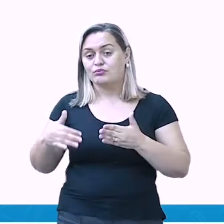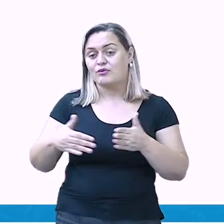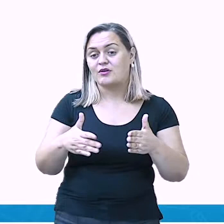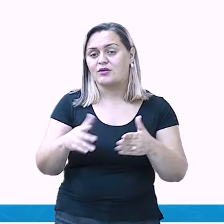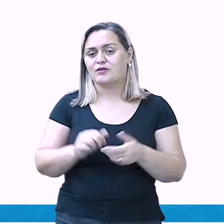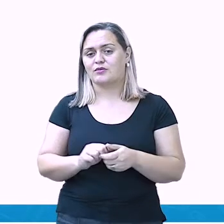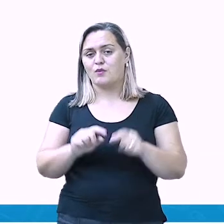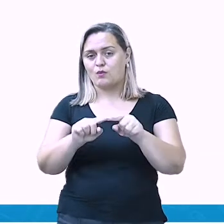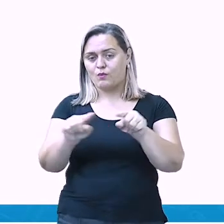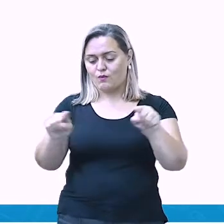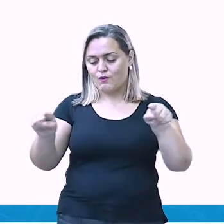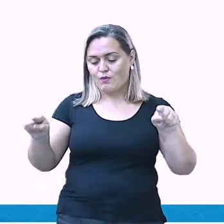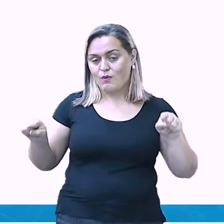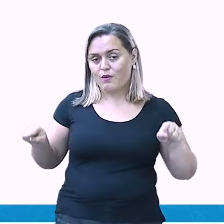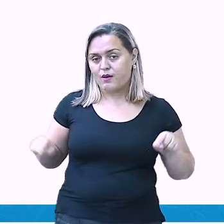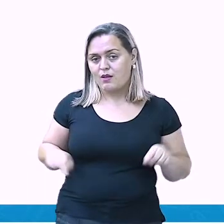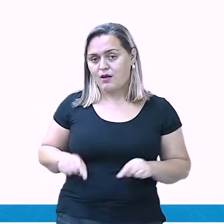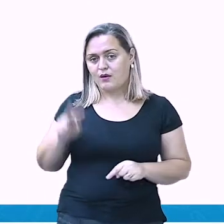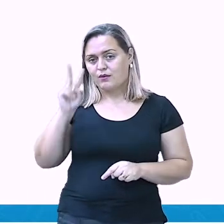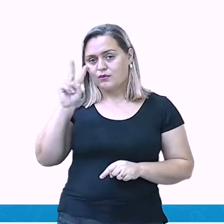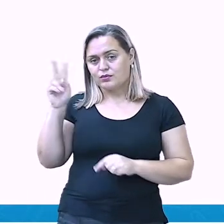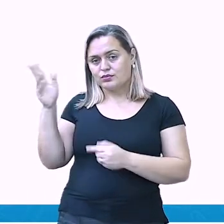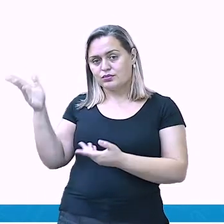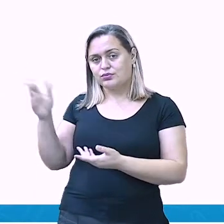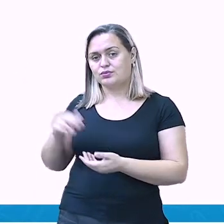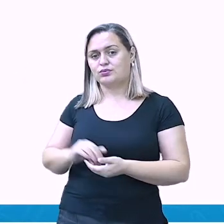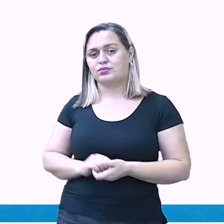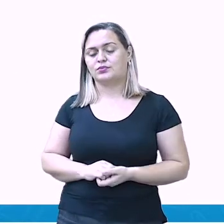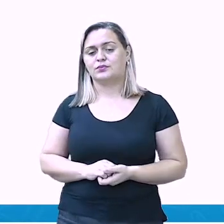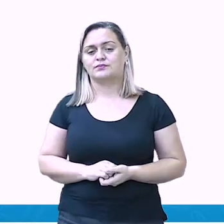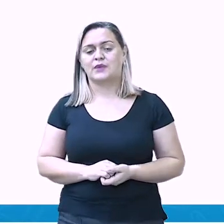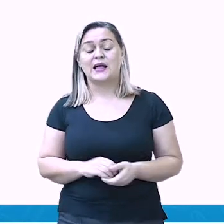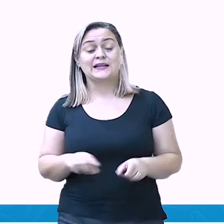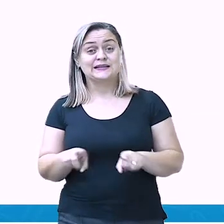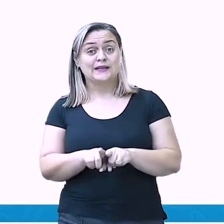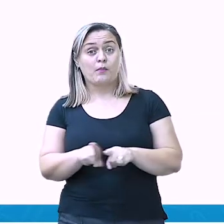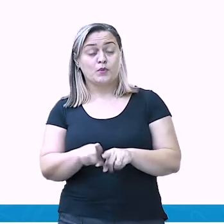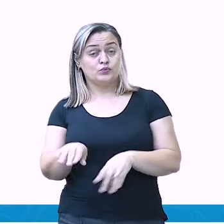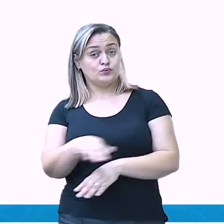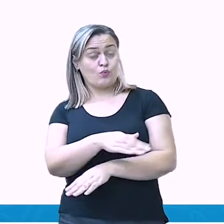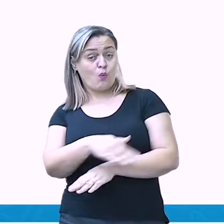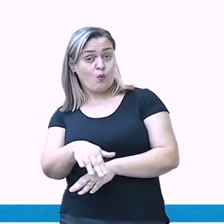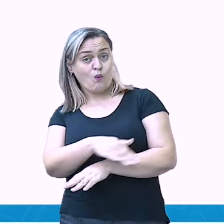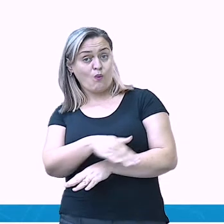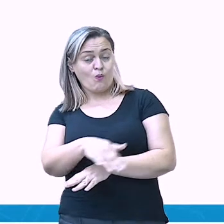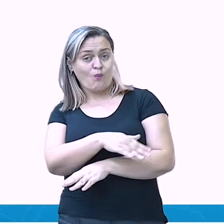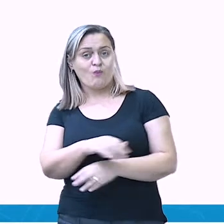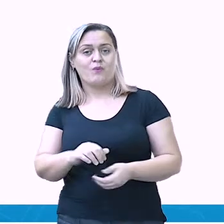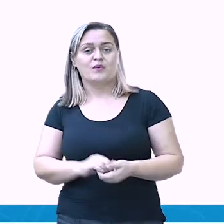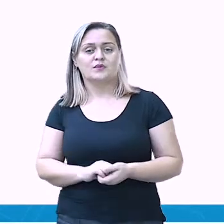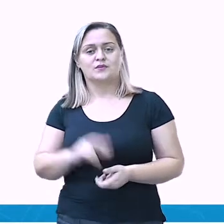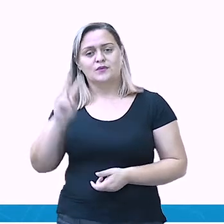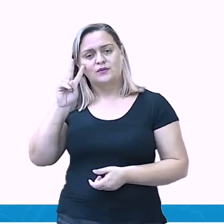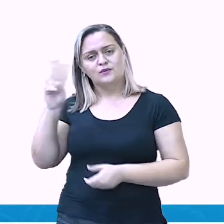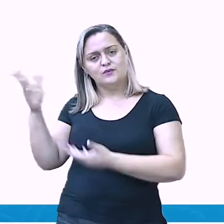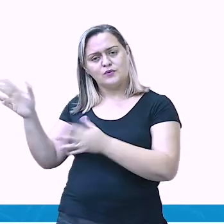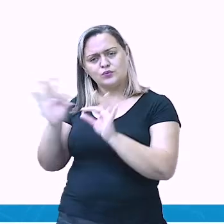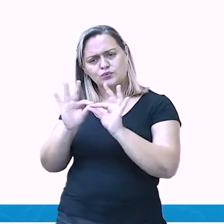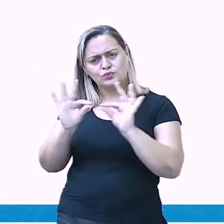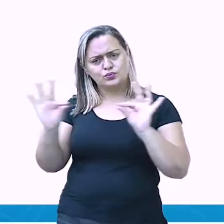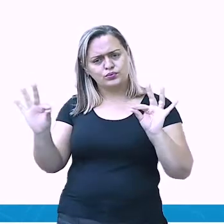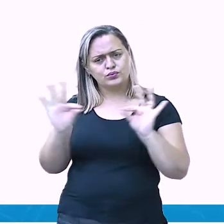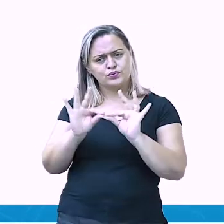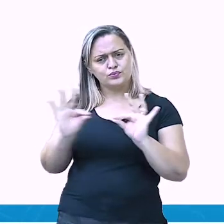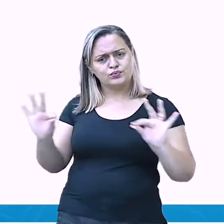lagoa ou lago, né? Representações de vias, vias e rodovias,